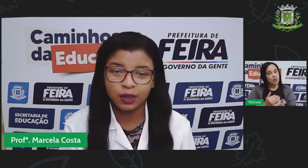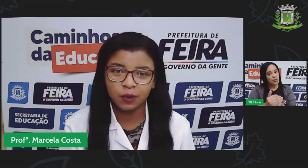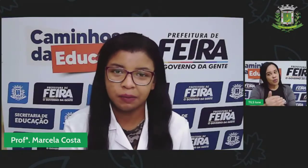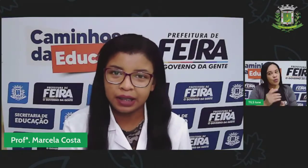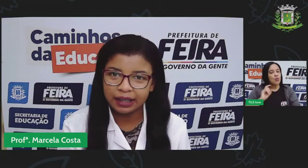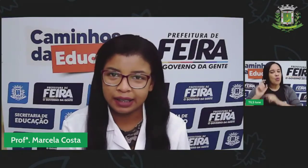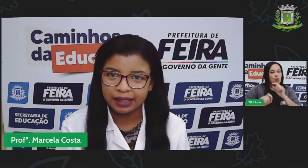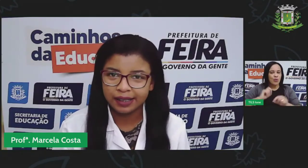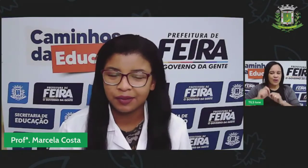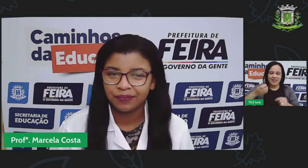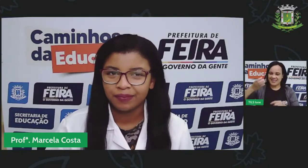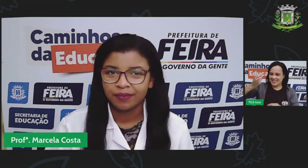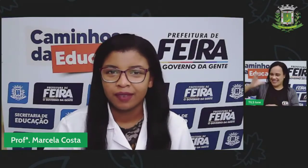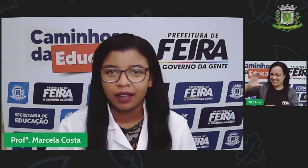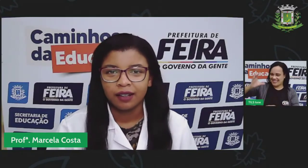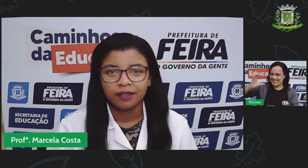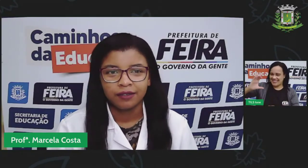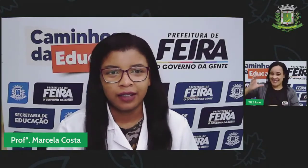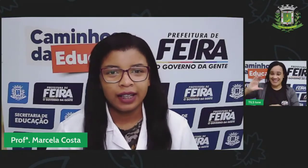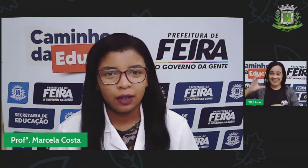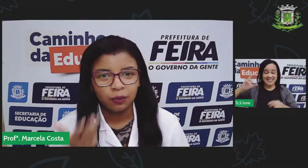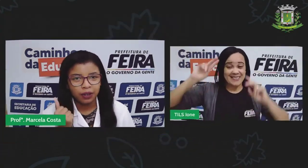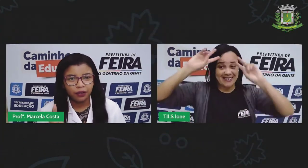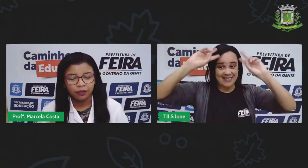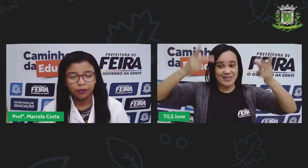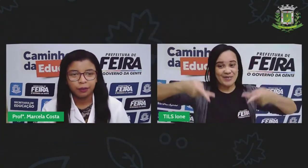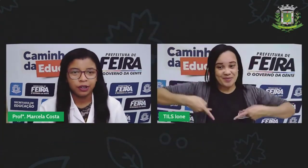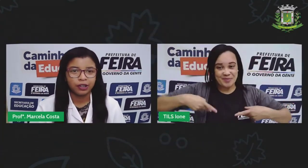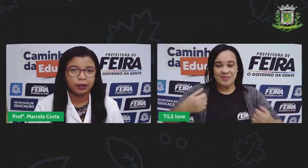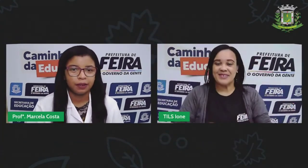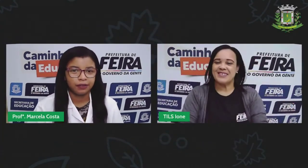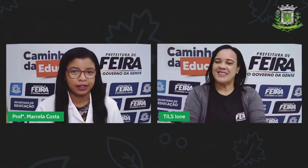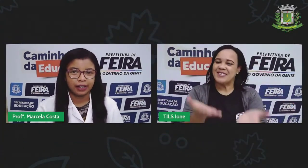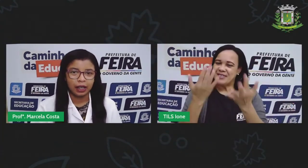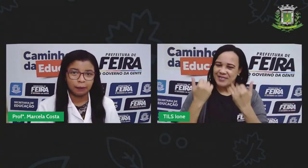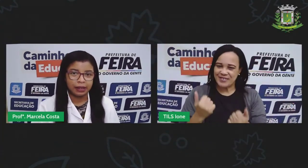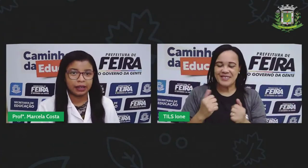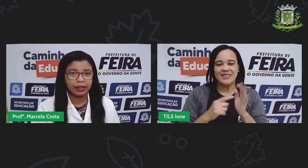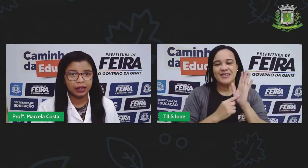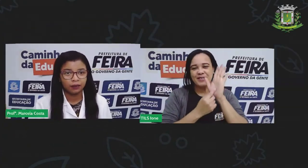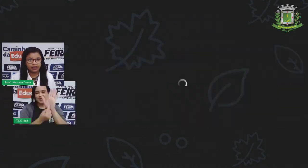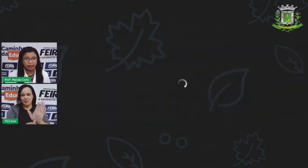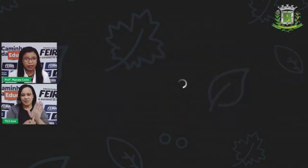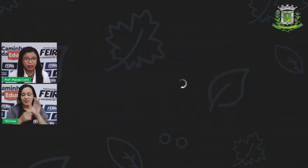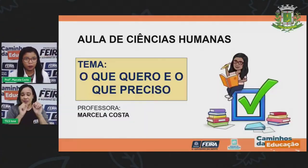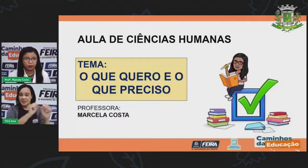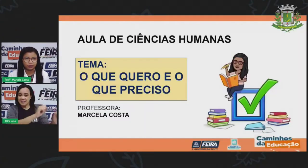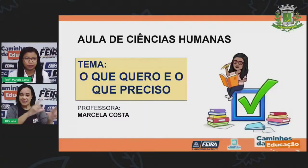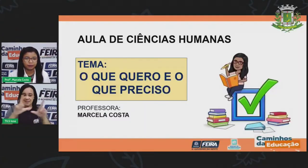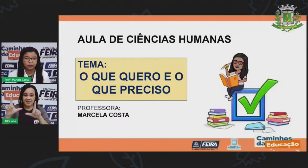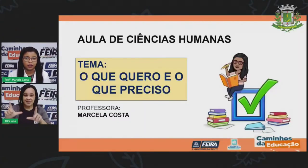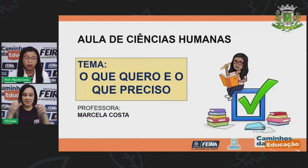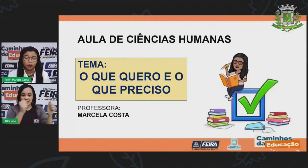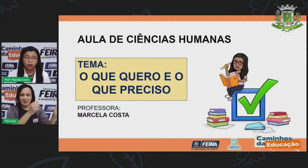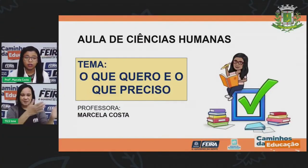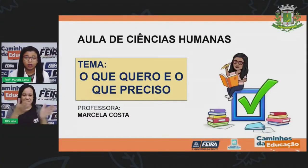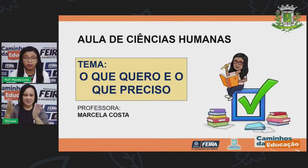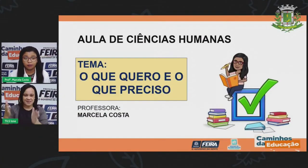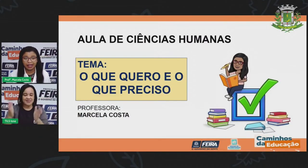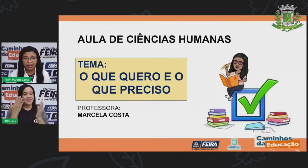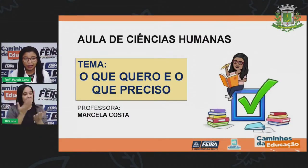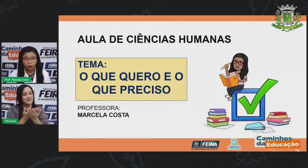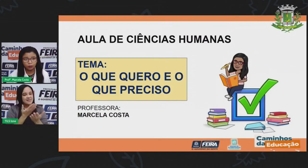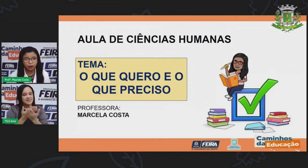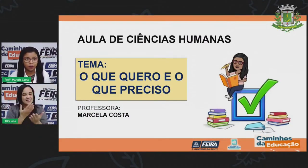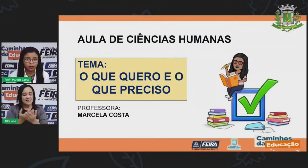ciências humanas. Vem comigo que eu vou mostrar para você a apresentação dessa aula. Hoje